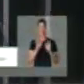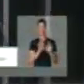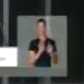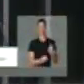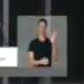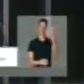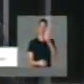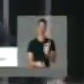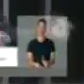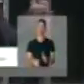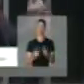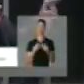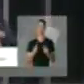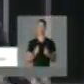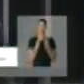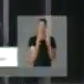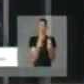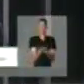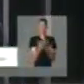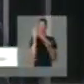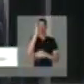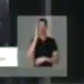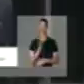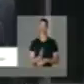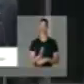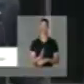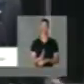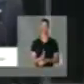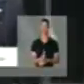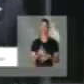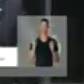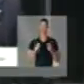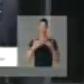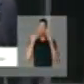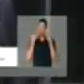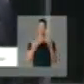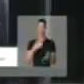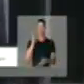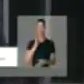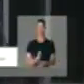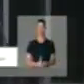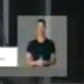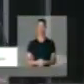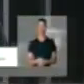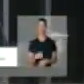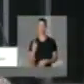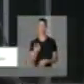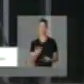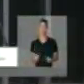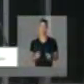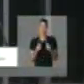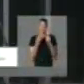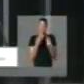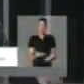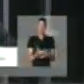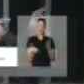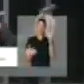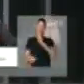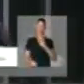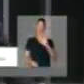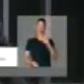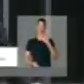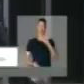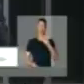Brasil, estão entregando o Brasil. Não basta apresentar o Brasil, estão entregando o Brasil a